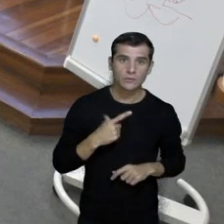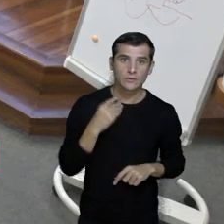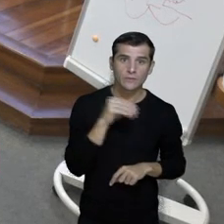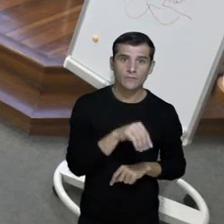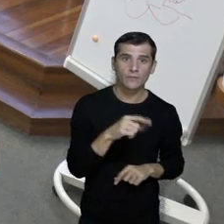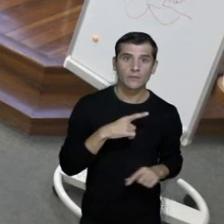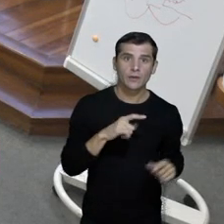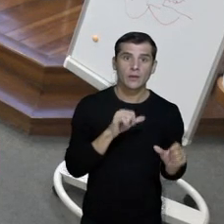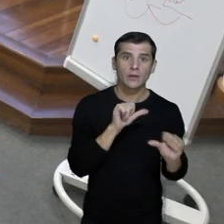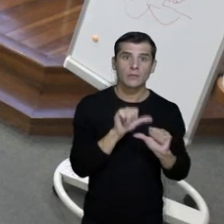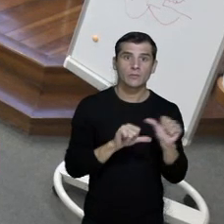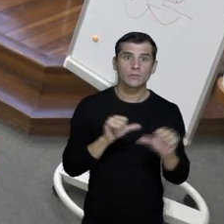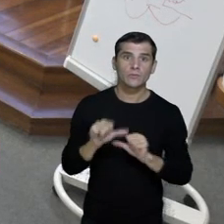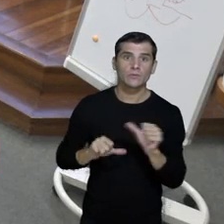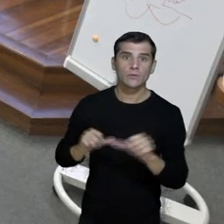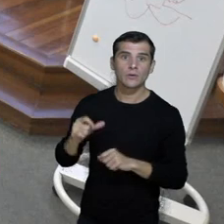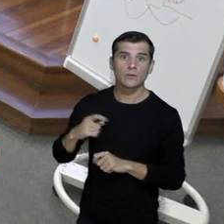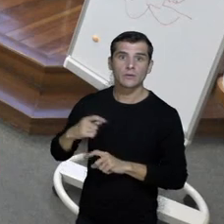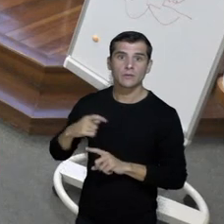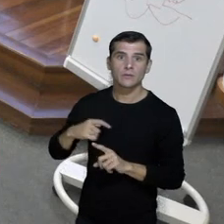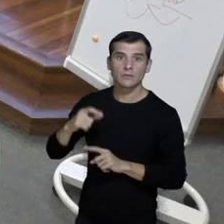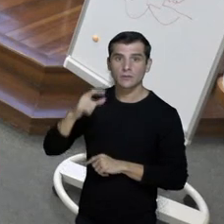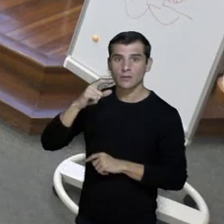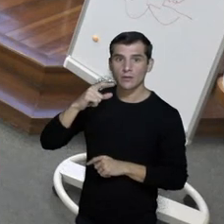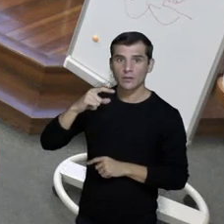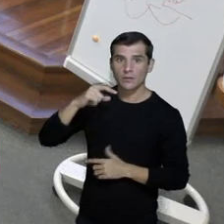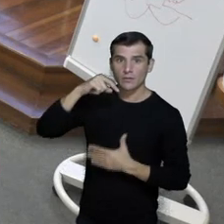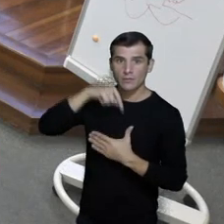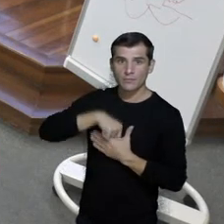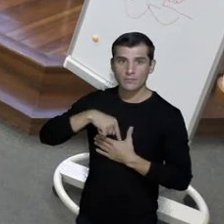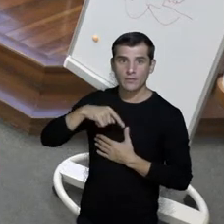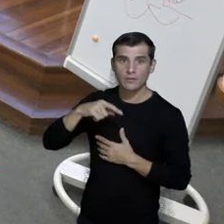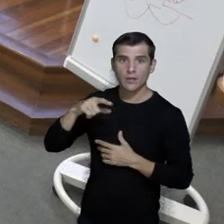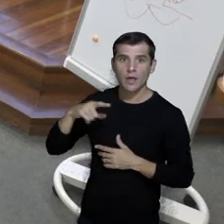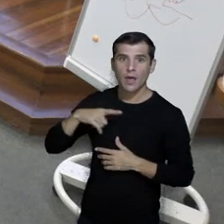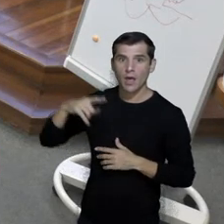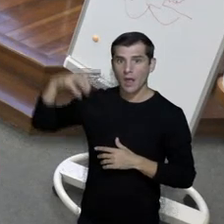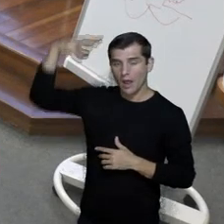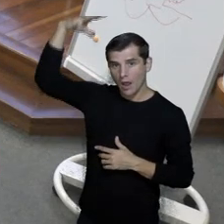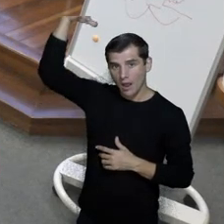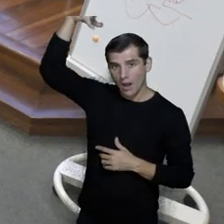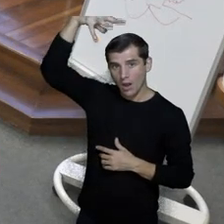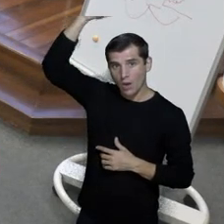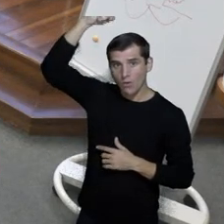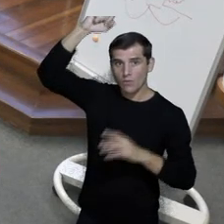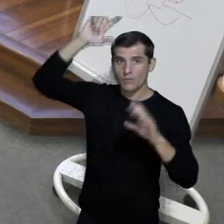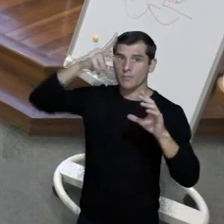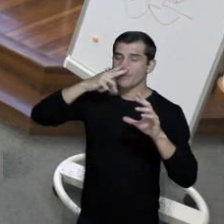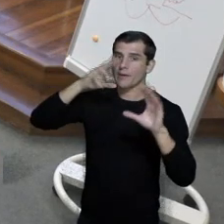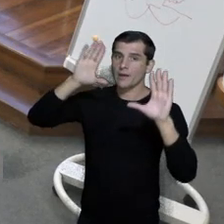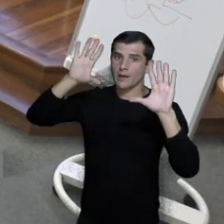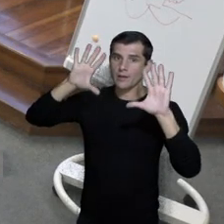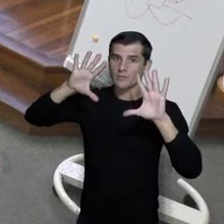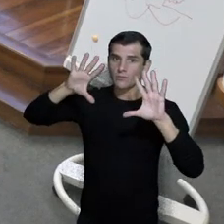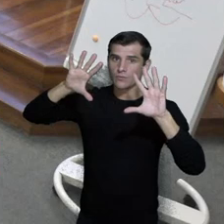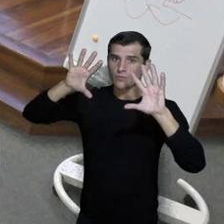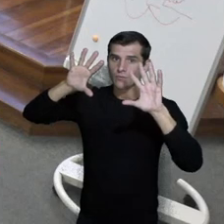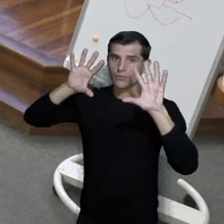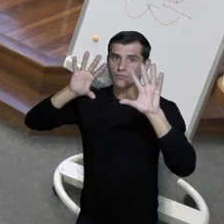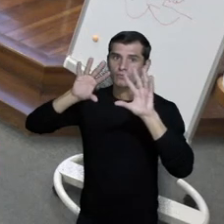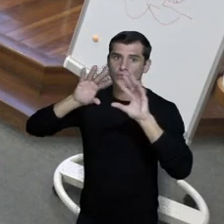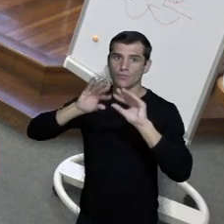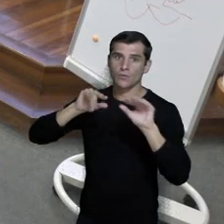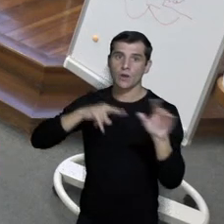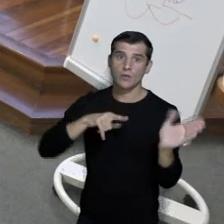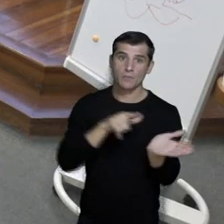personalidade vinha uma a o quarto ficava escuro né a luz diminuía naquele ambiente e no papel normal não tinha problemas